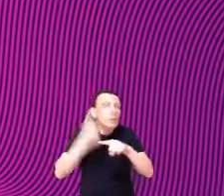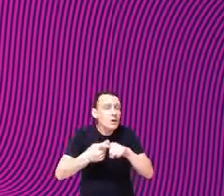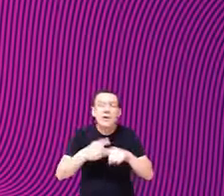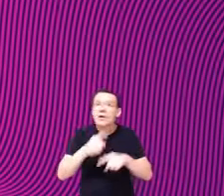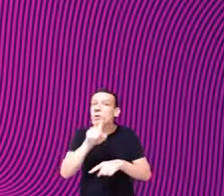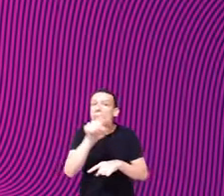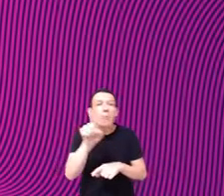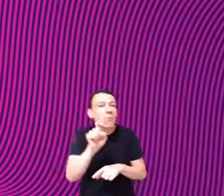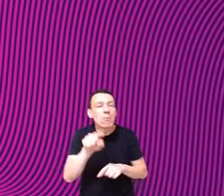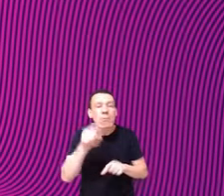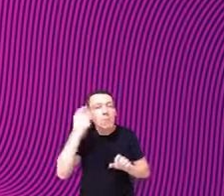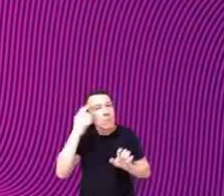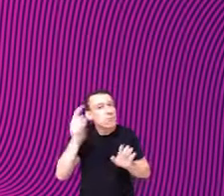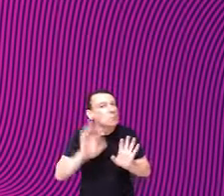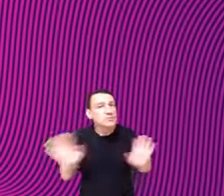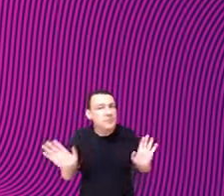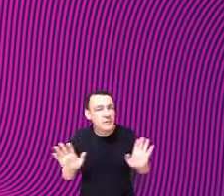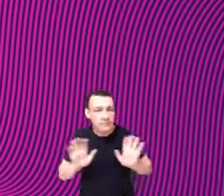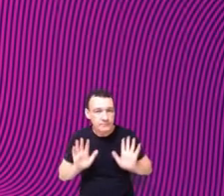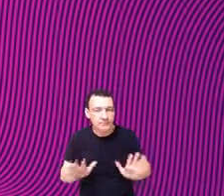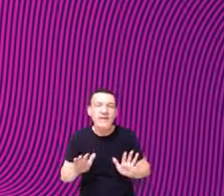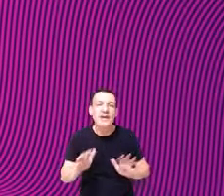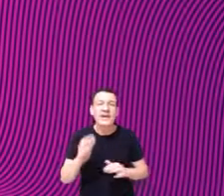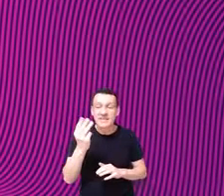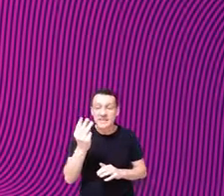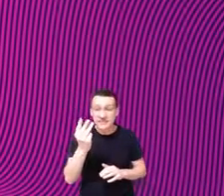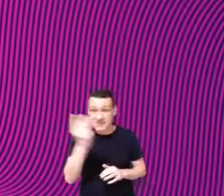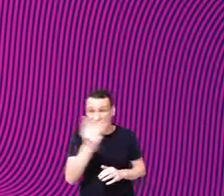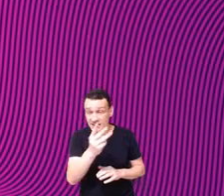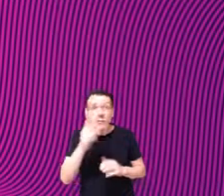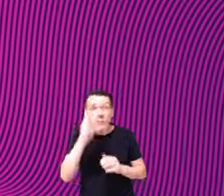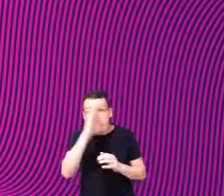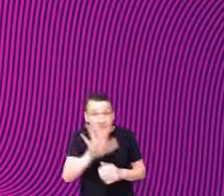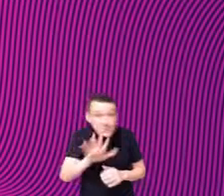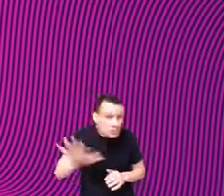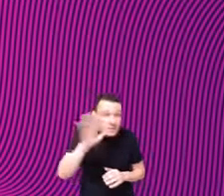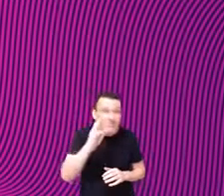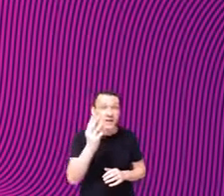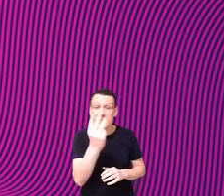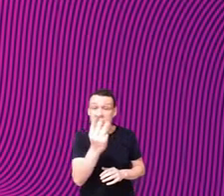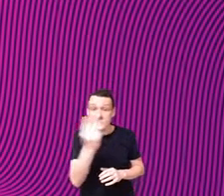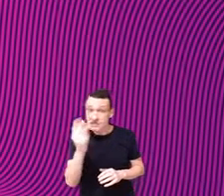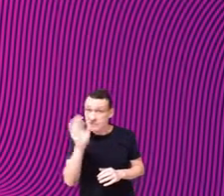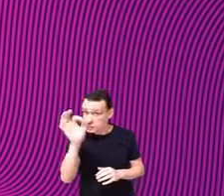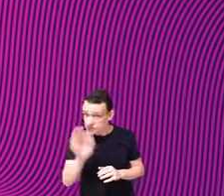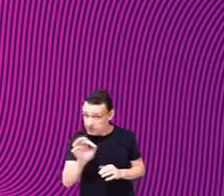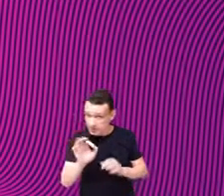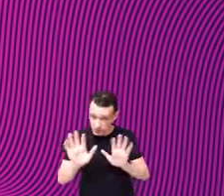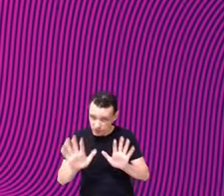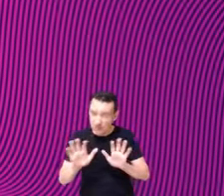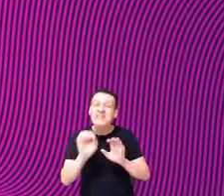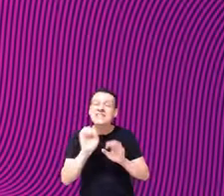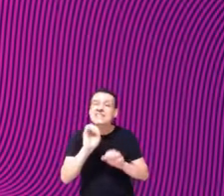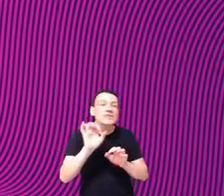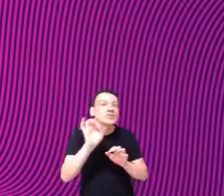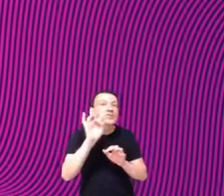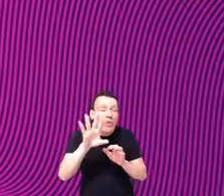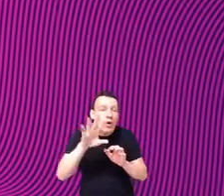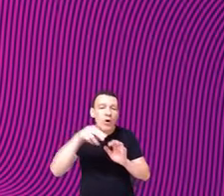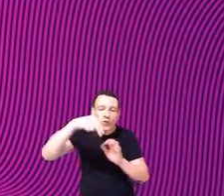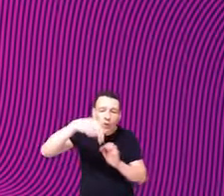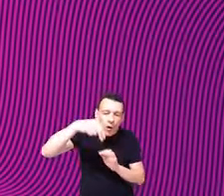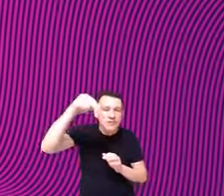Em 33% em nível nacional, e se você for para o norte e para o nordeste, isso passa de